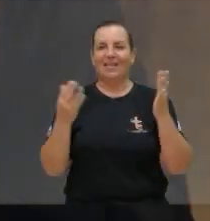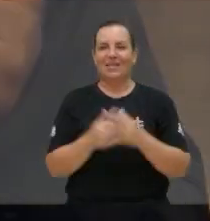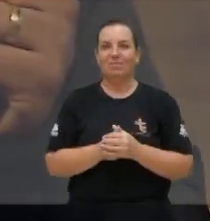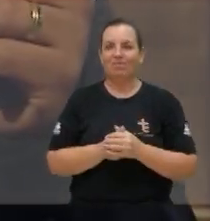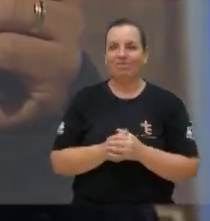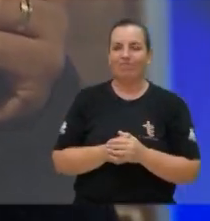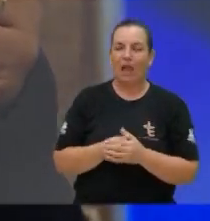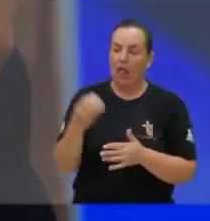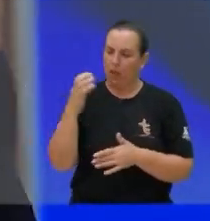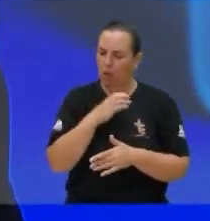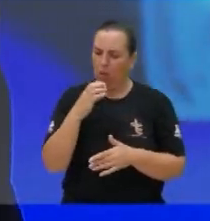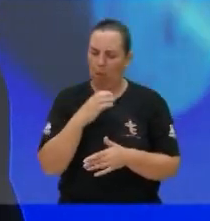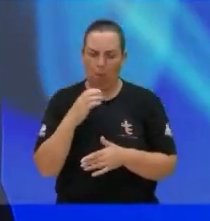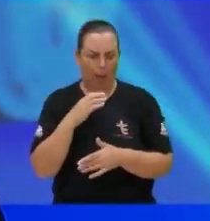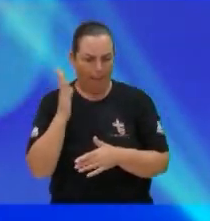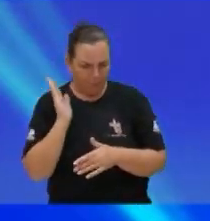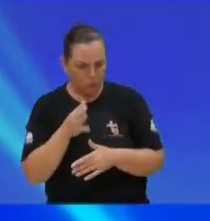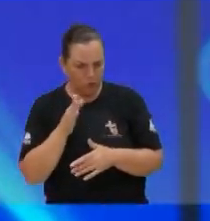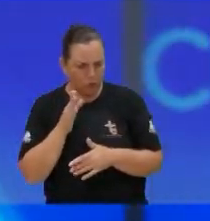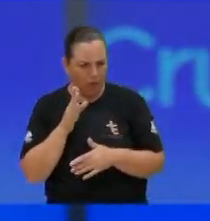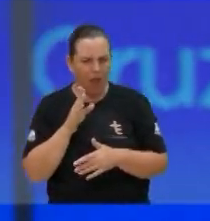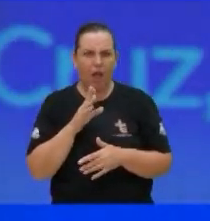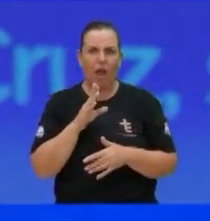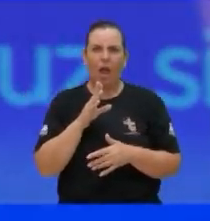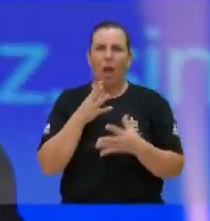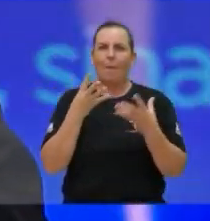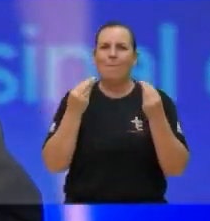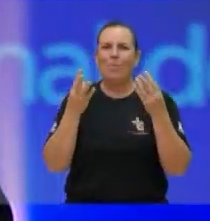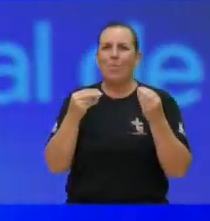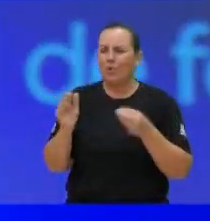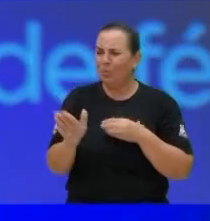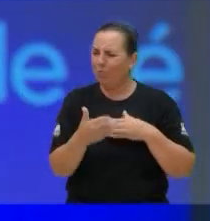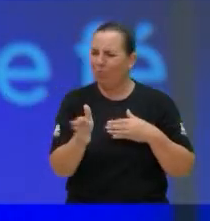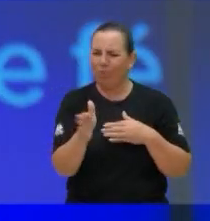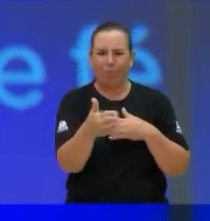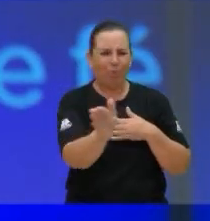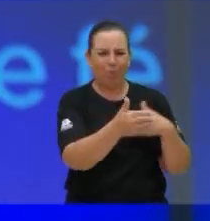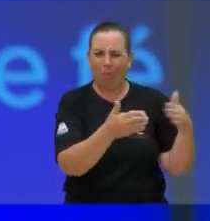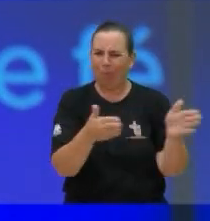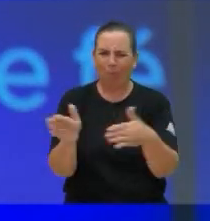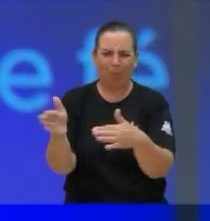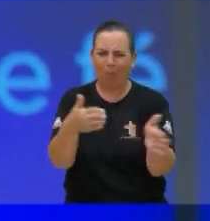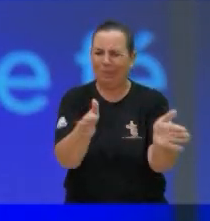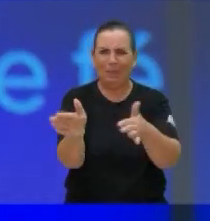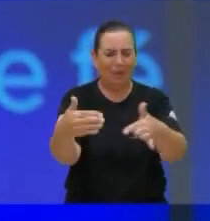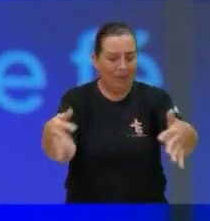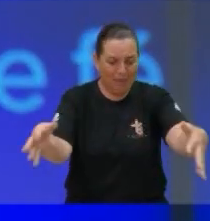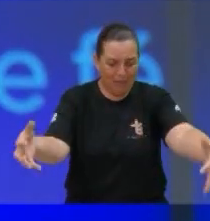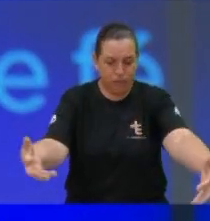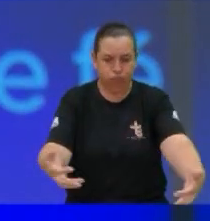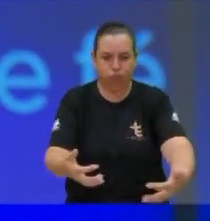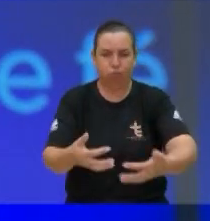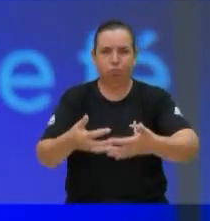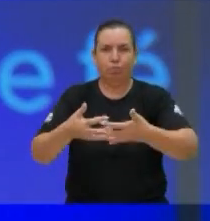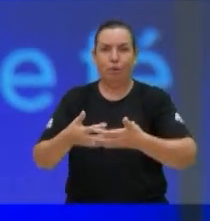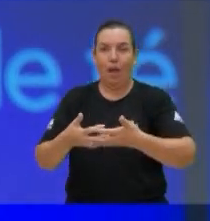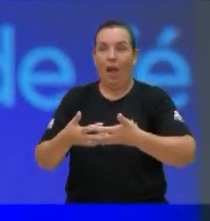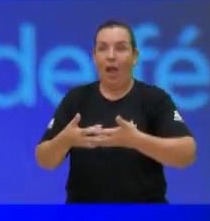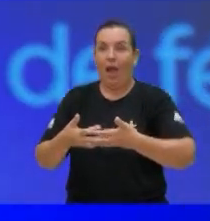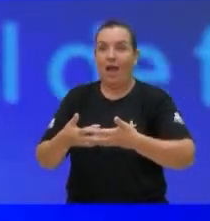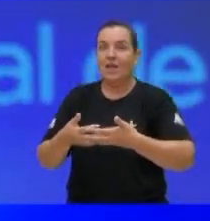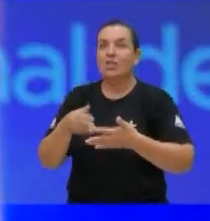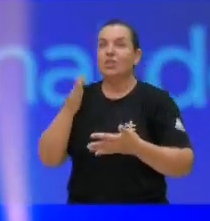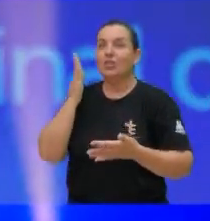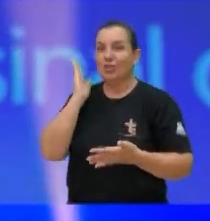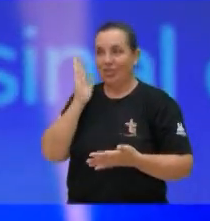seguida, ele pegou uma grande quantidade de peixes e trouxe para casa já